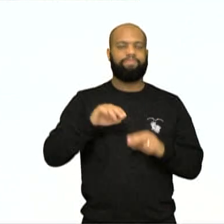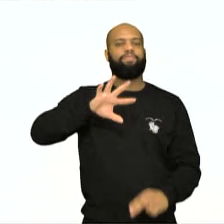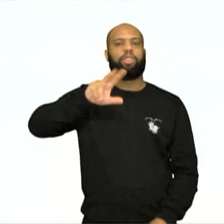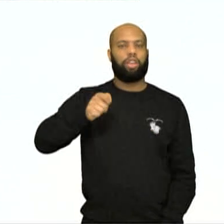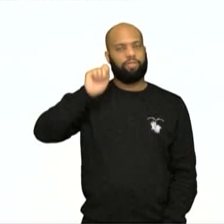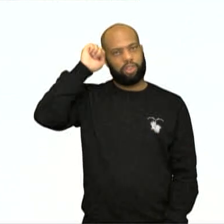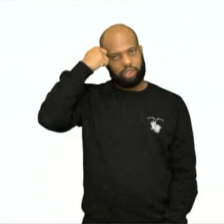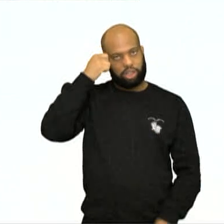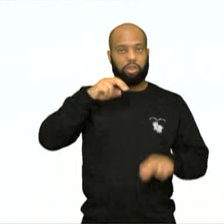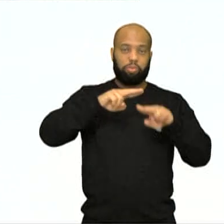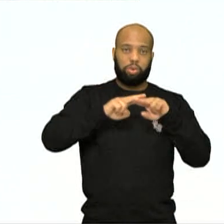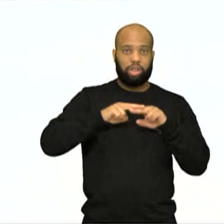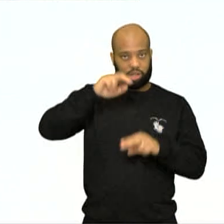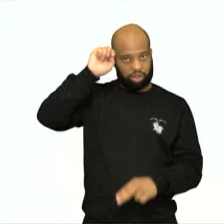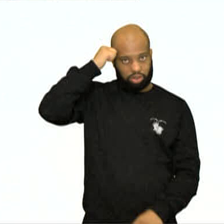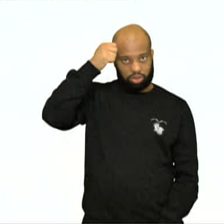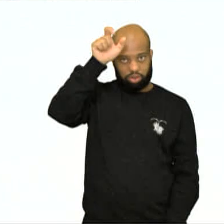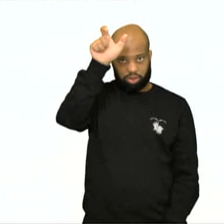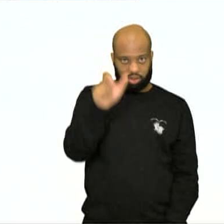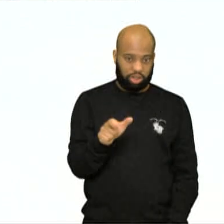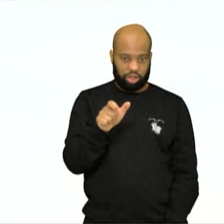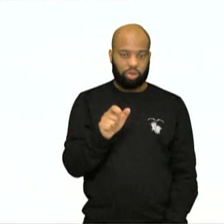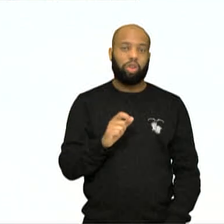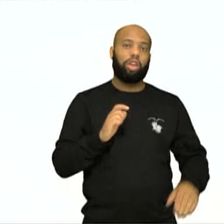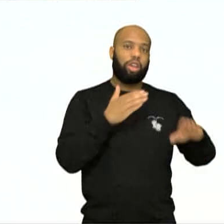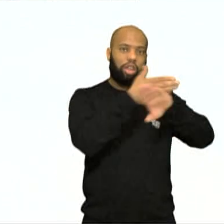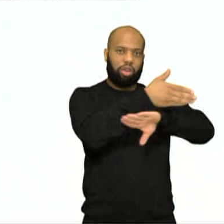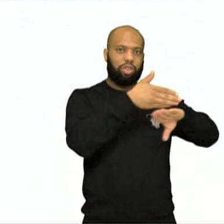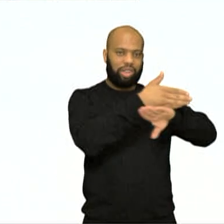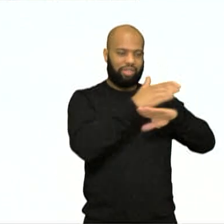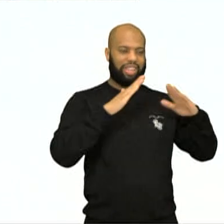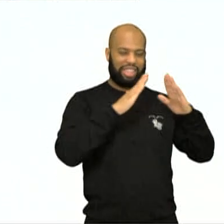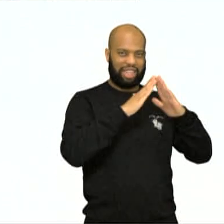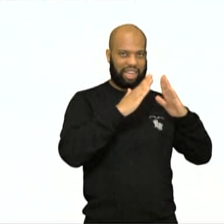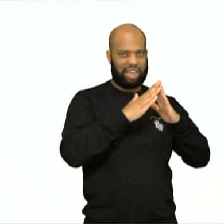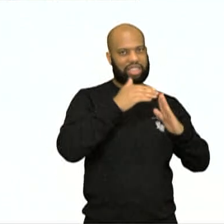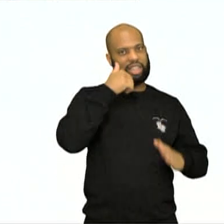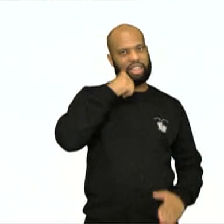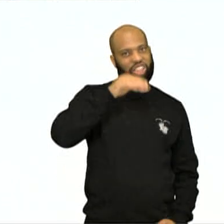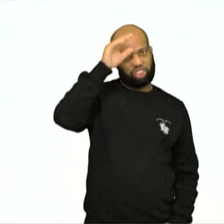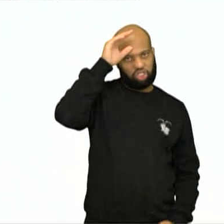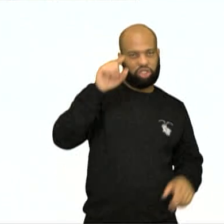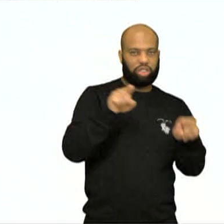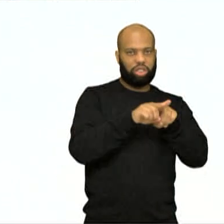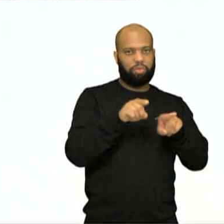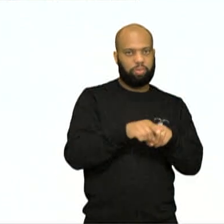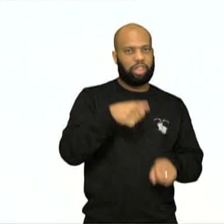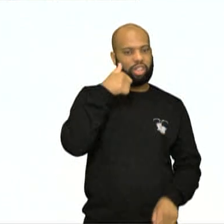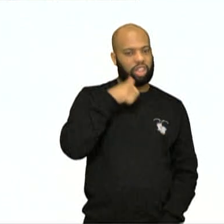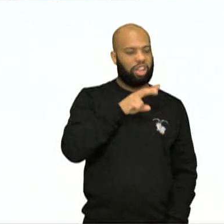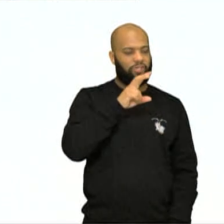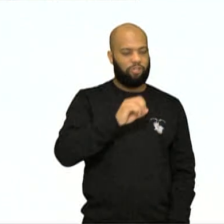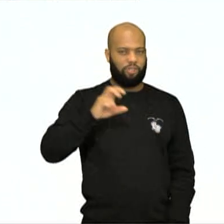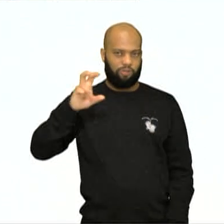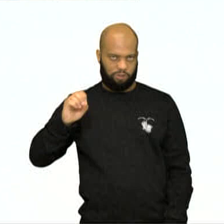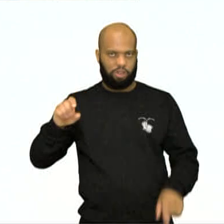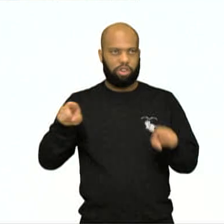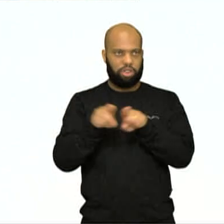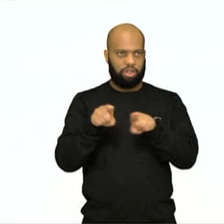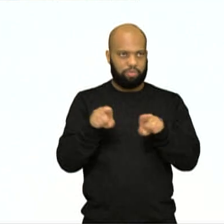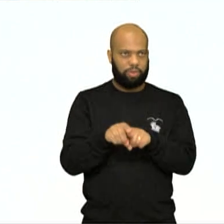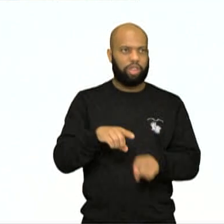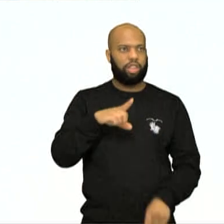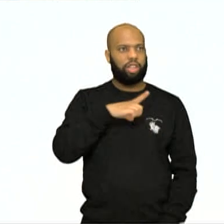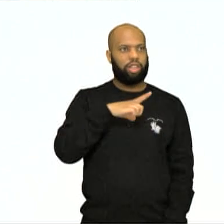Por isso, os negros se encontravam nas casas das tias ou vovós, né, para celebrarem a Tia Seata, lá no Rio de